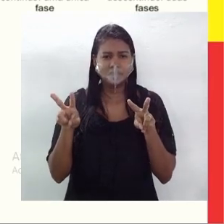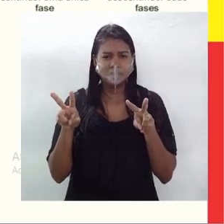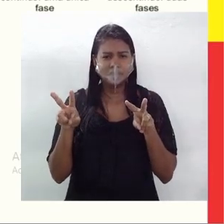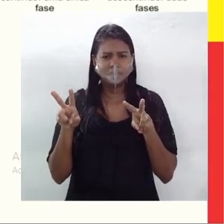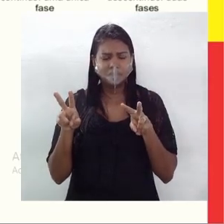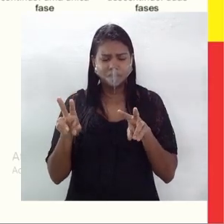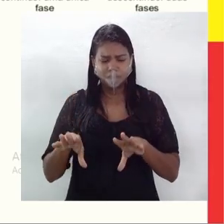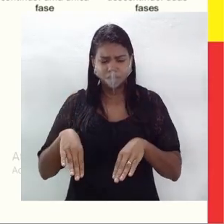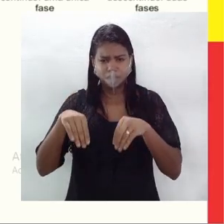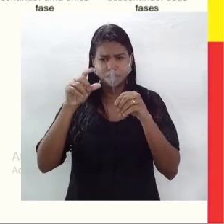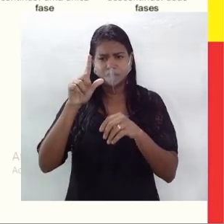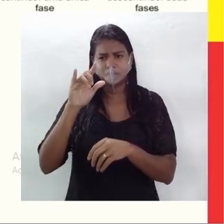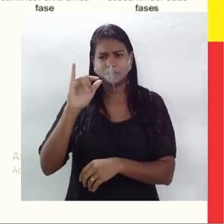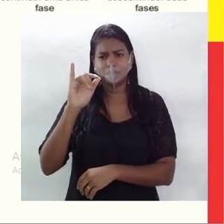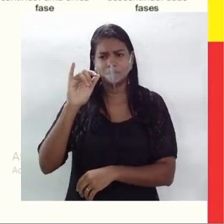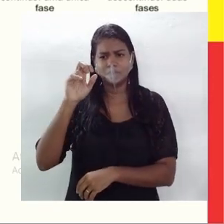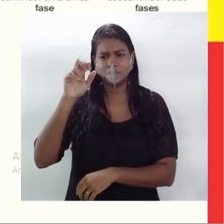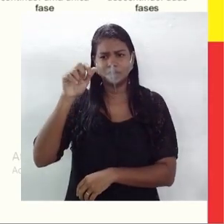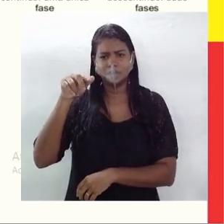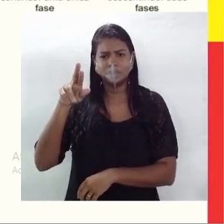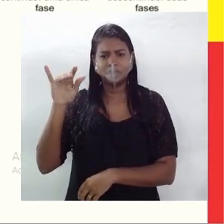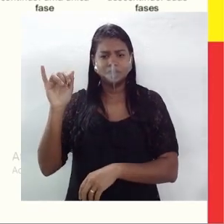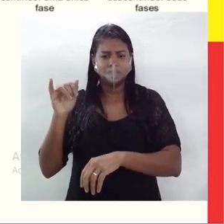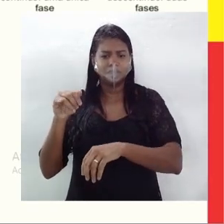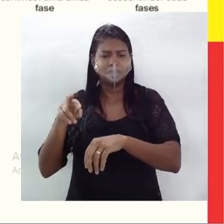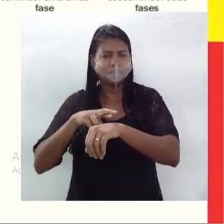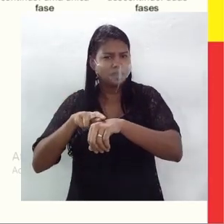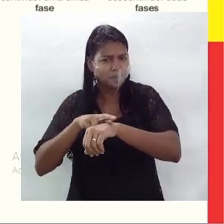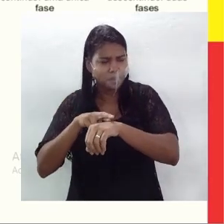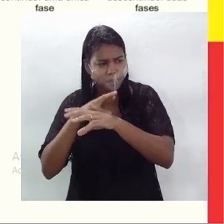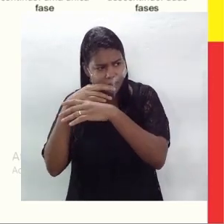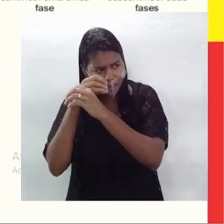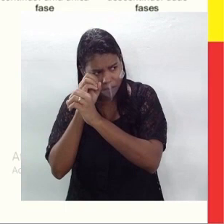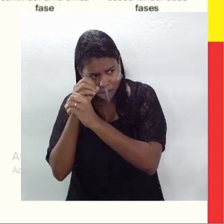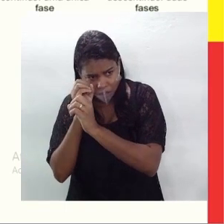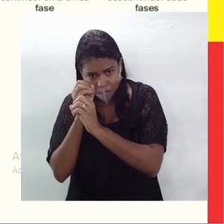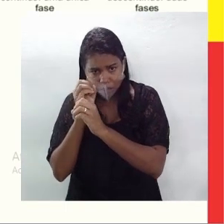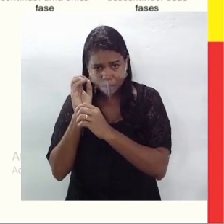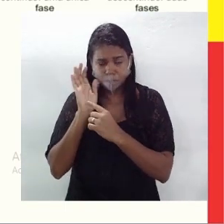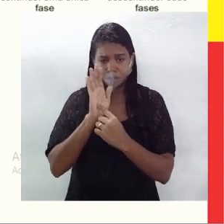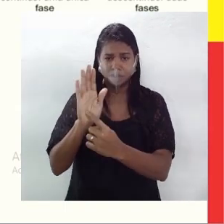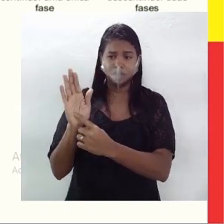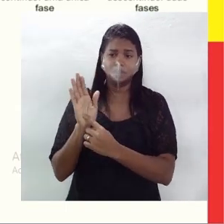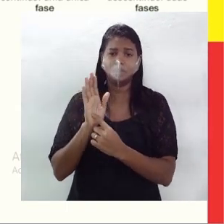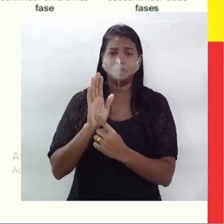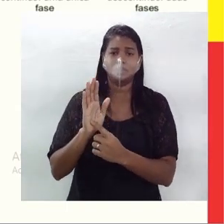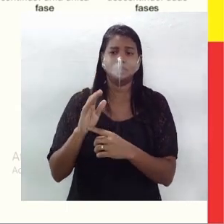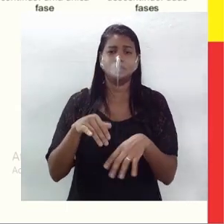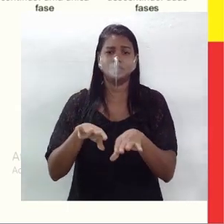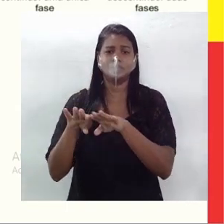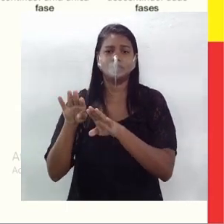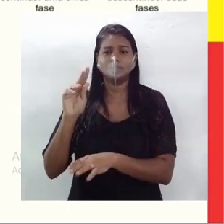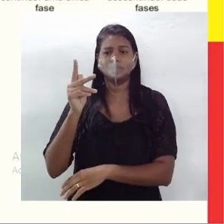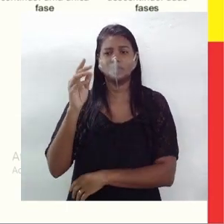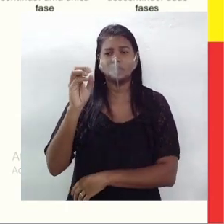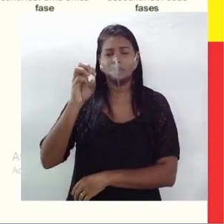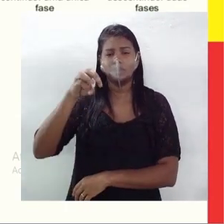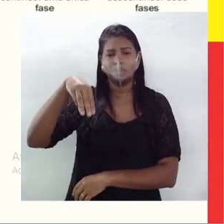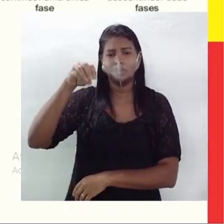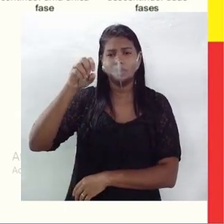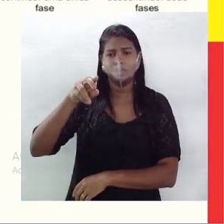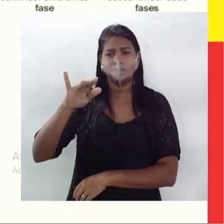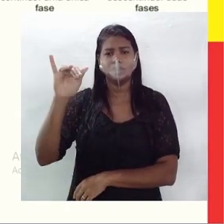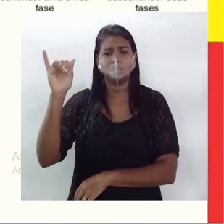roxo. Já o aspecto microscópico, ele é homogêneo. Só que agora a gente tem